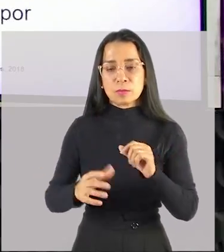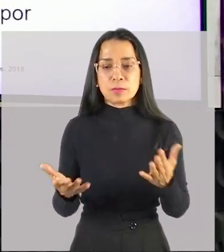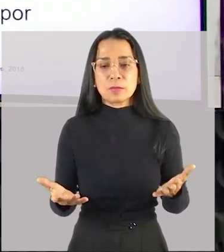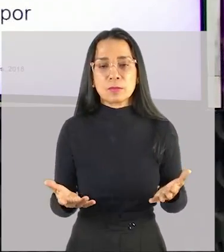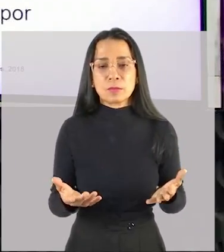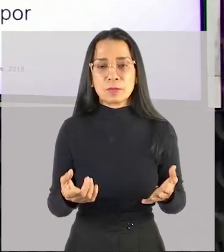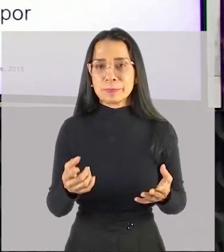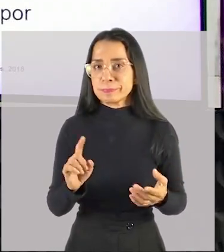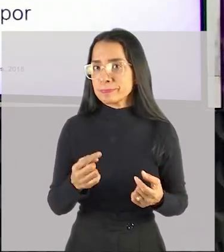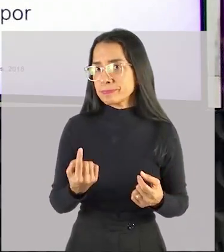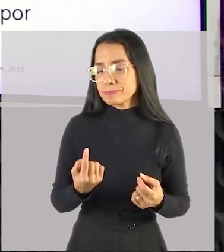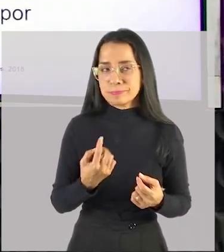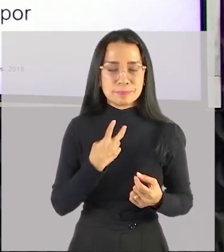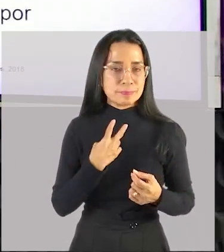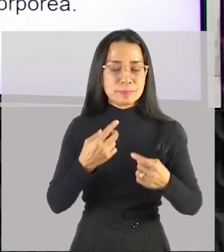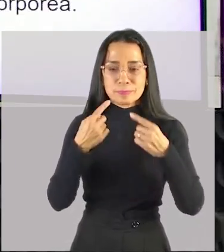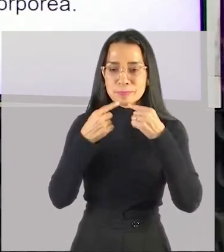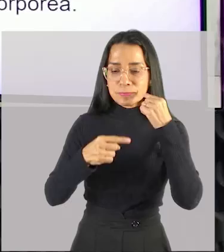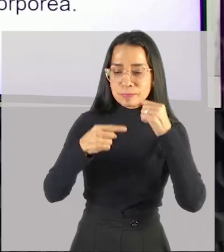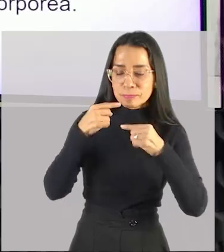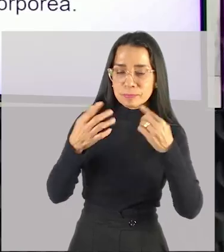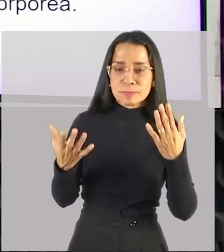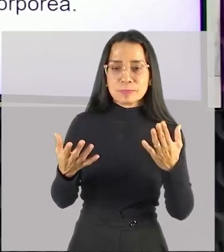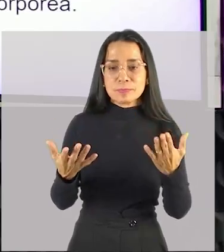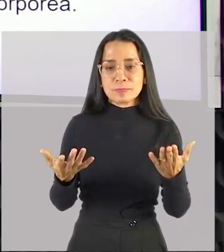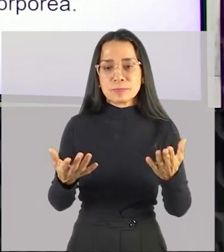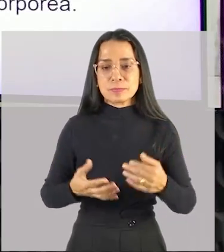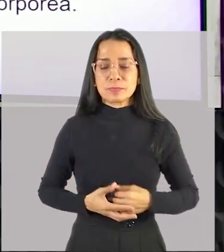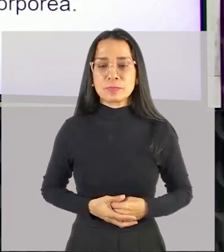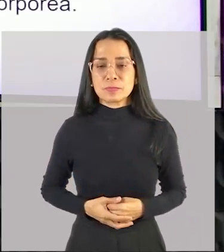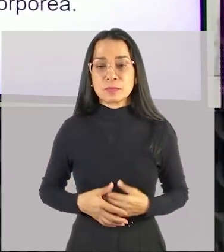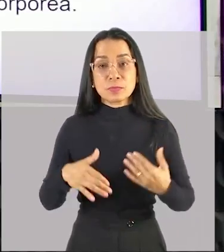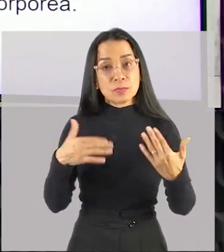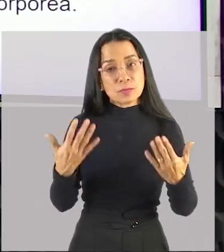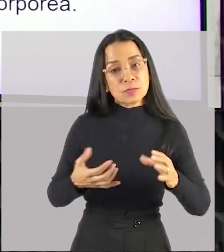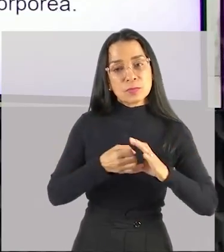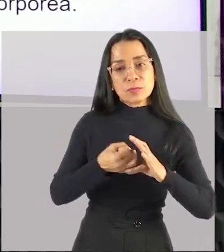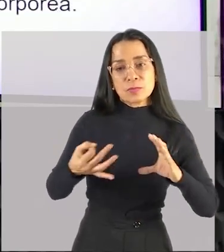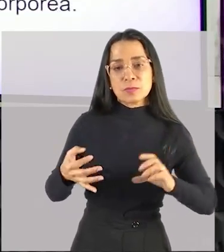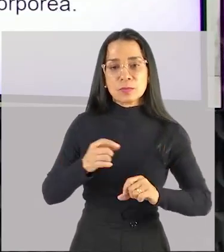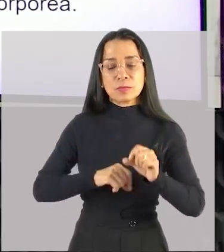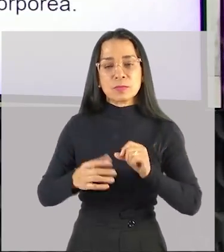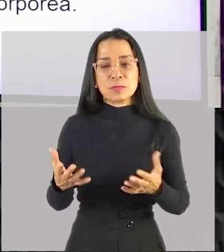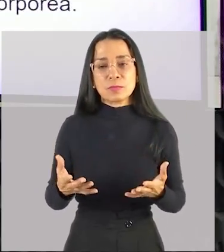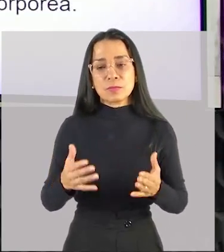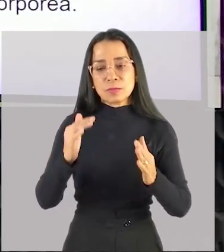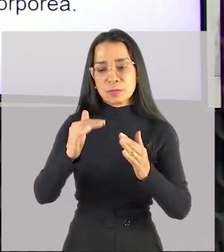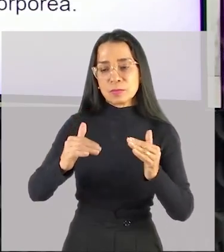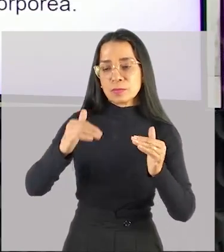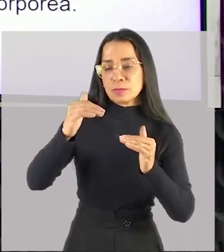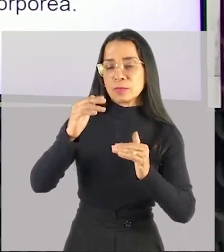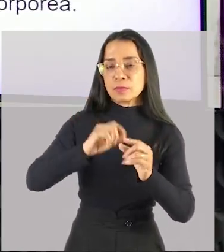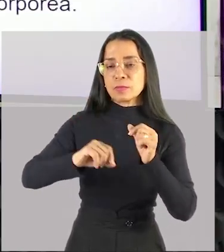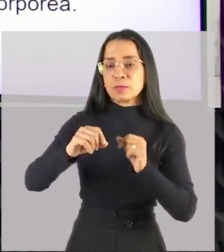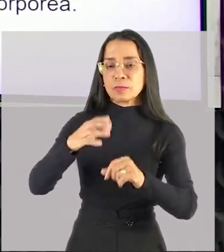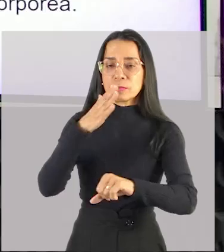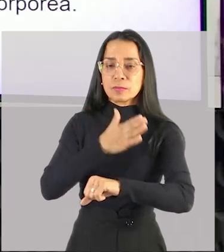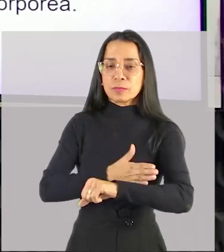sem resmungar, né, qualquer incômodo. Então, qual é a característica, né, desse ascetismo